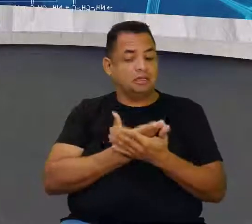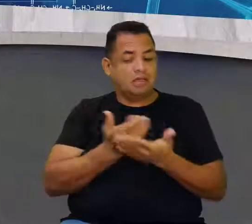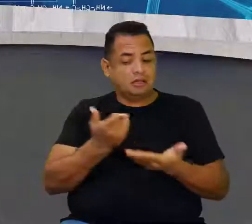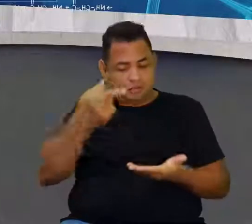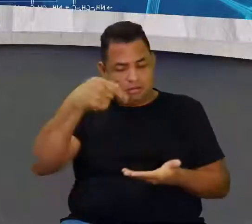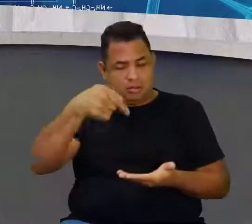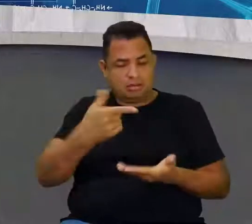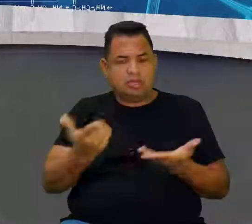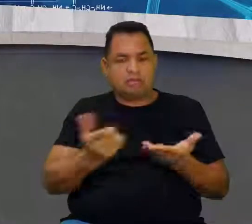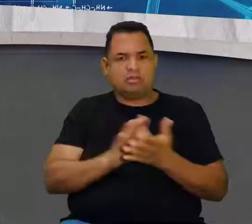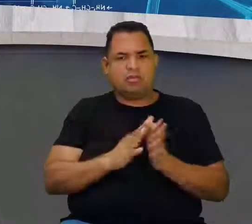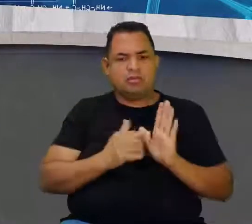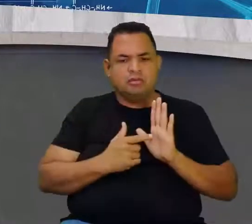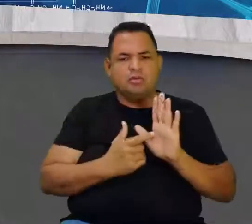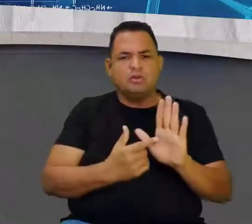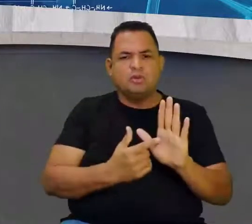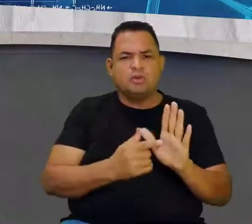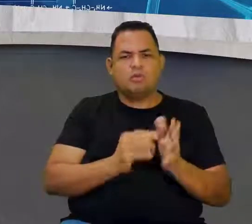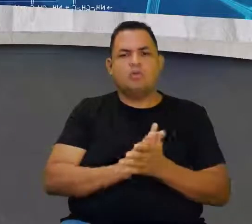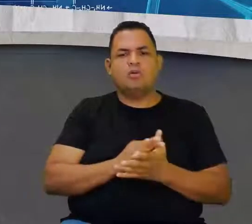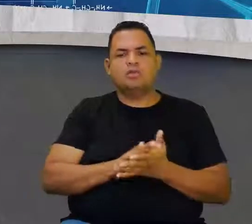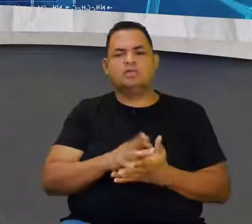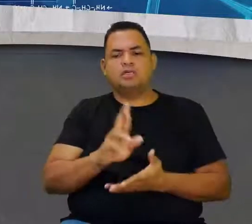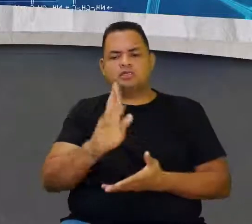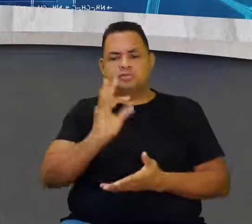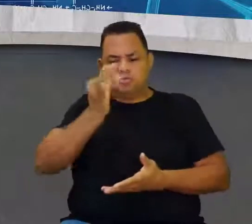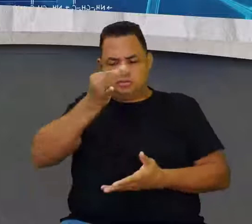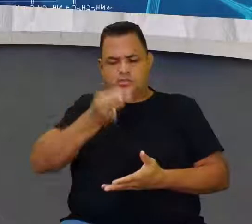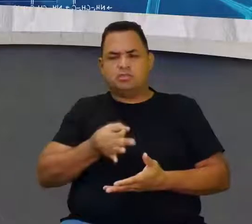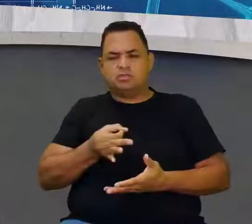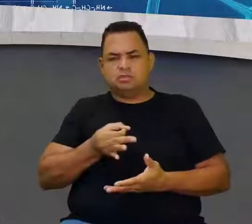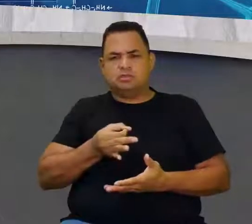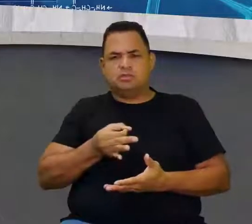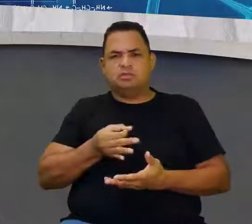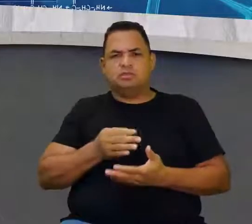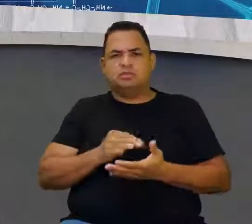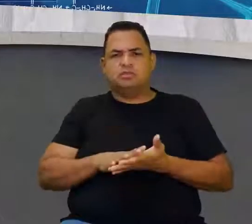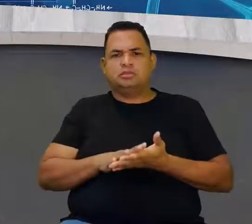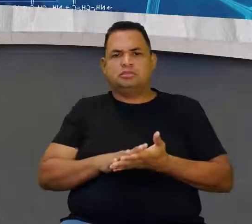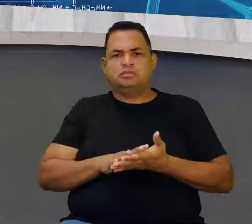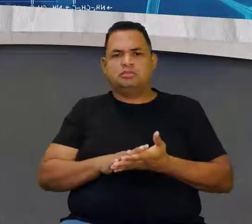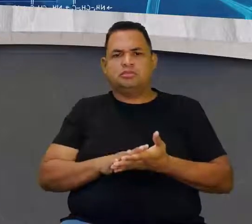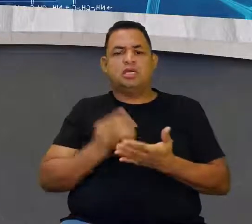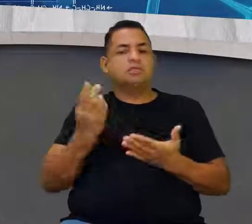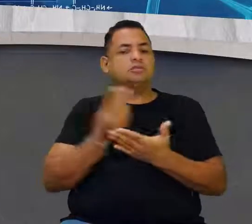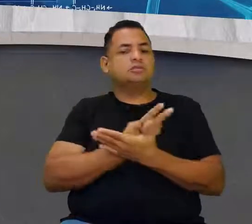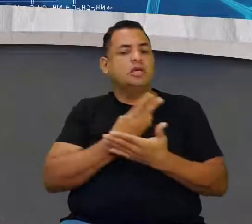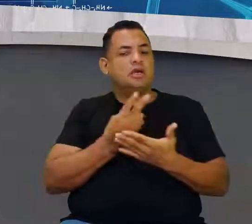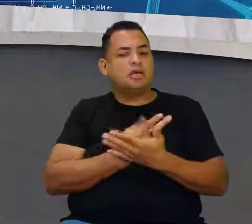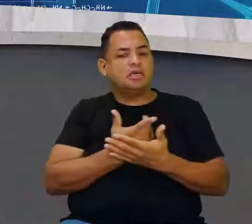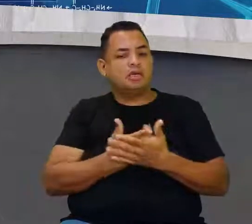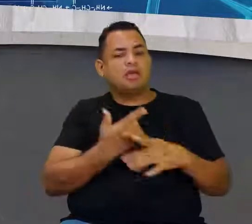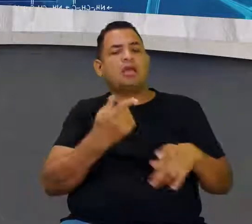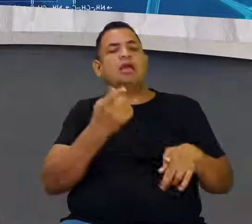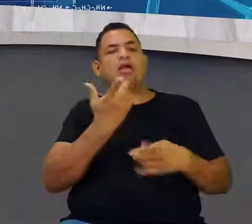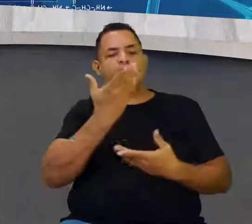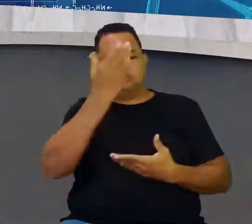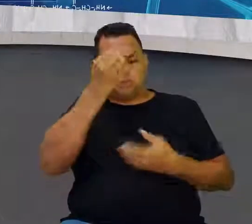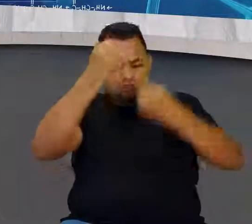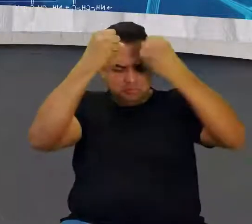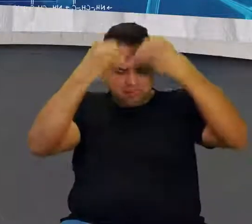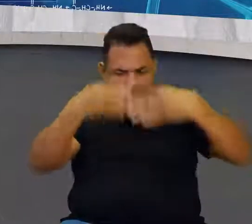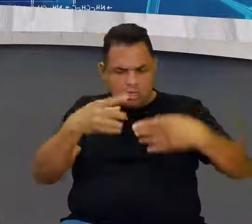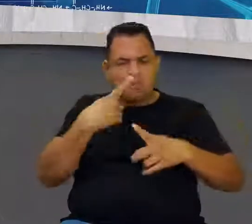A gente mostra para vocês o gabarito correto da questão e as que estão erradas a gente diz, ó, essa aqui não